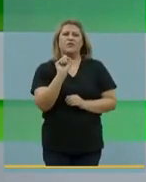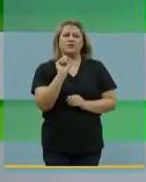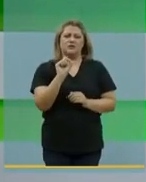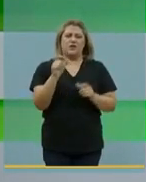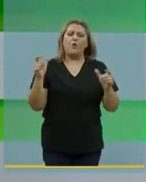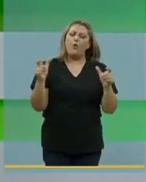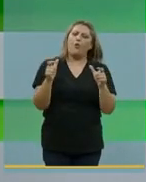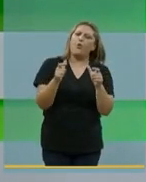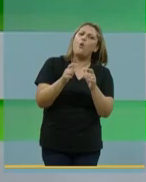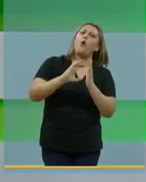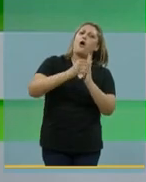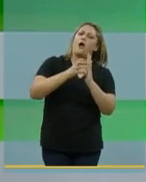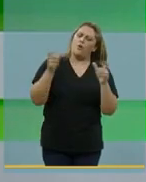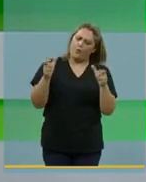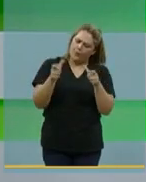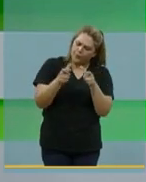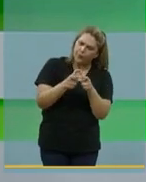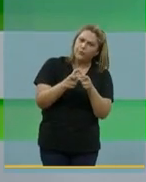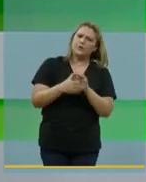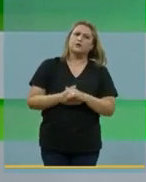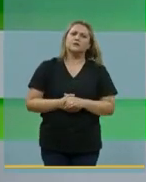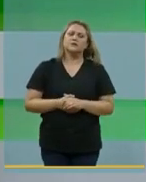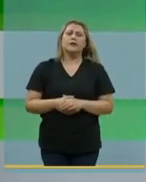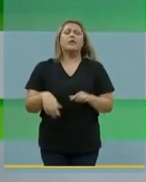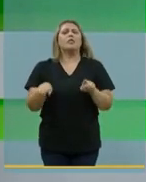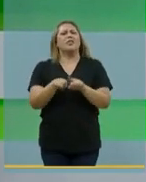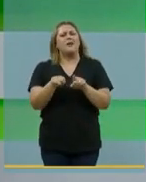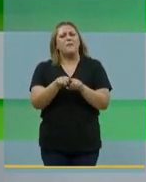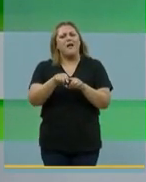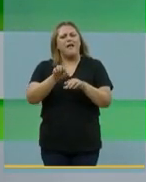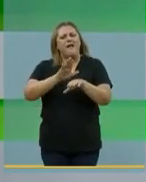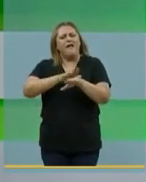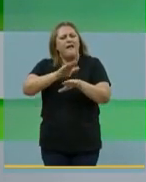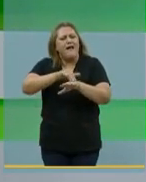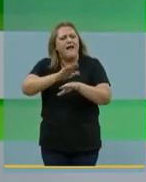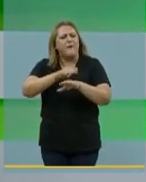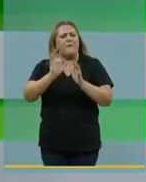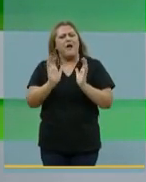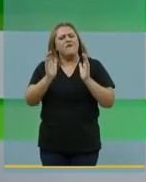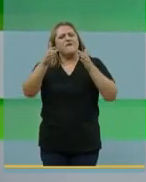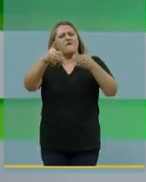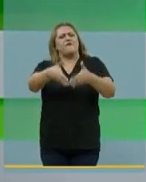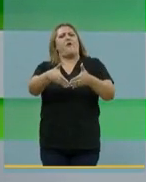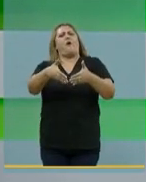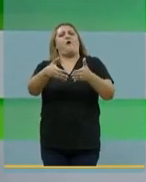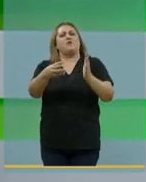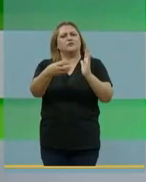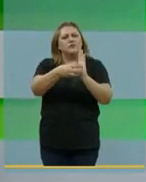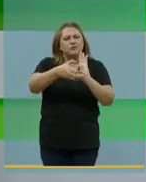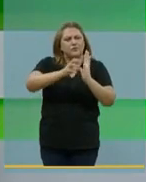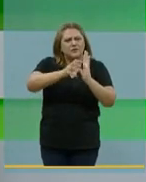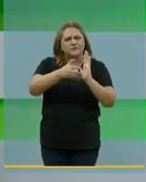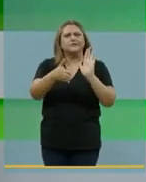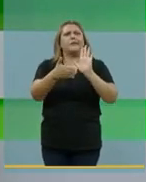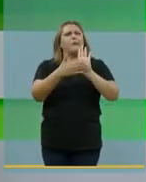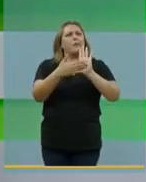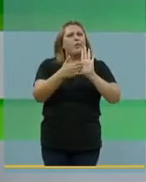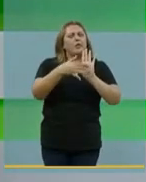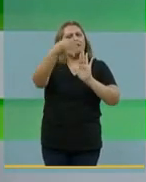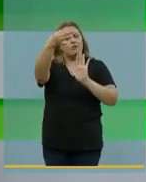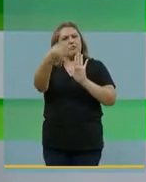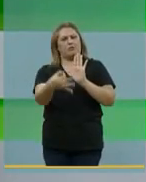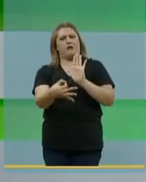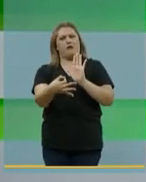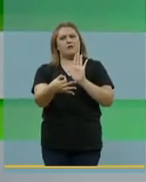vamos ter menos partidos partidos mais programáticos com fidelidade defendo o voto distrital